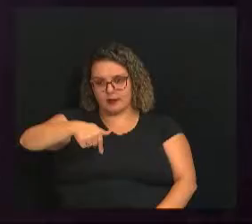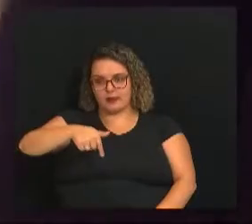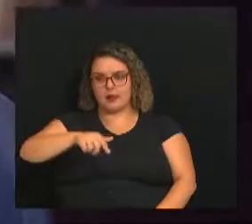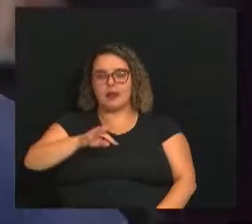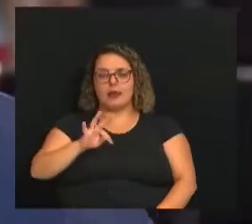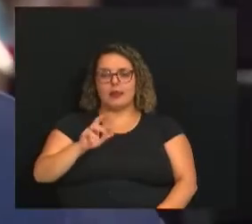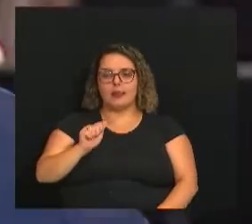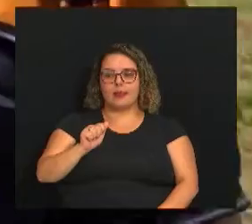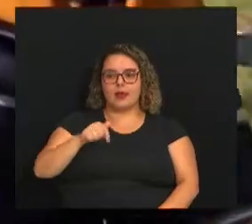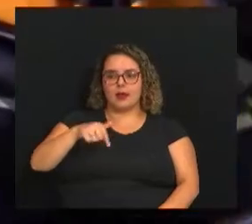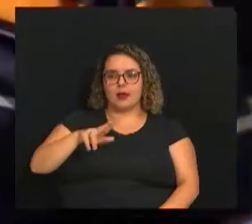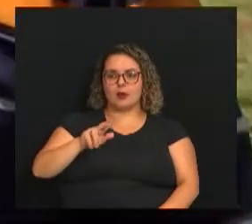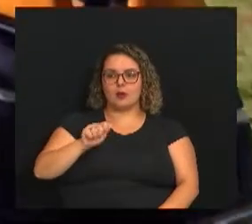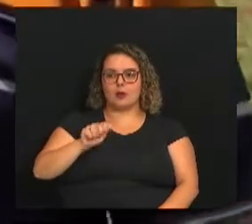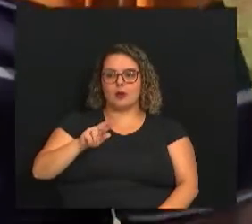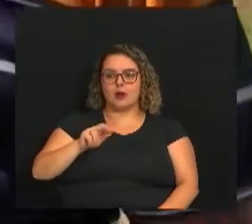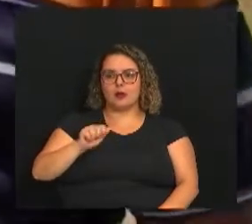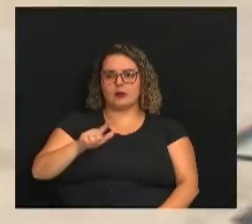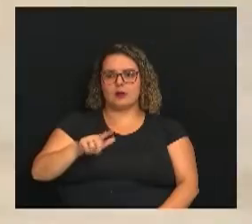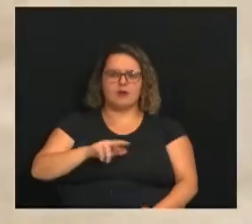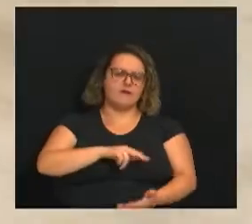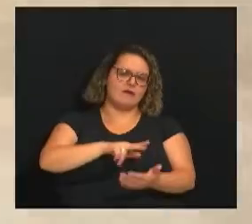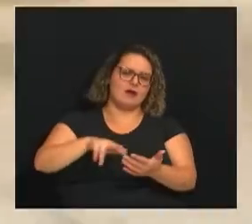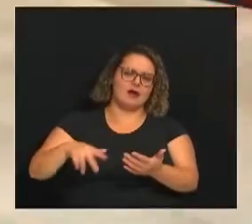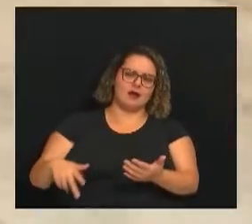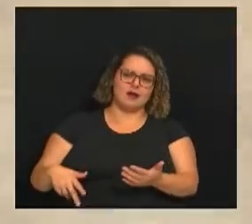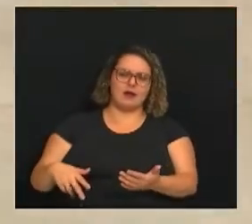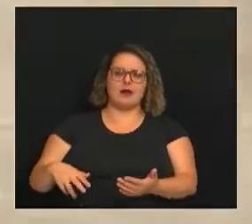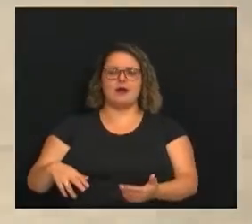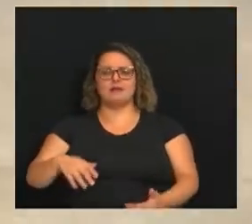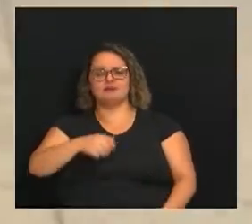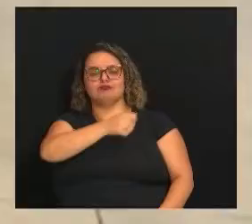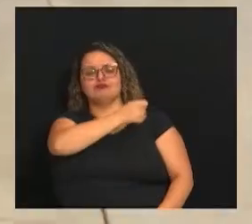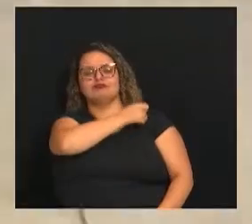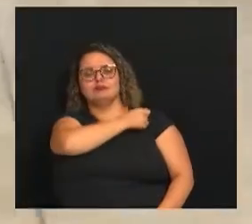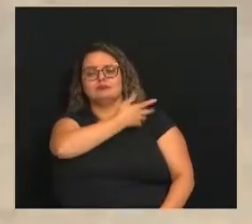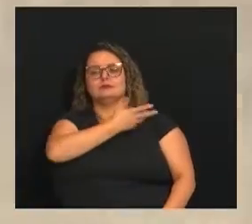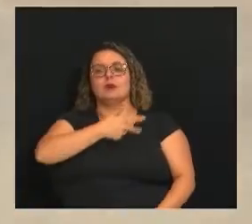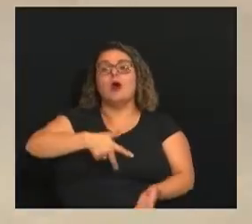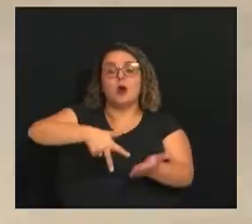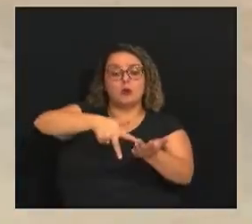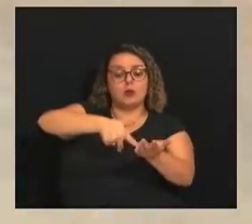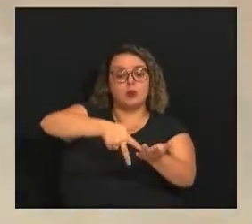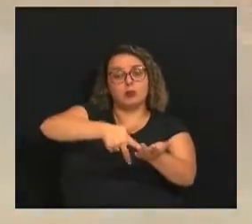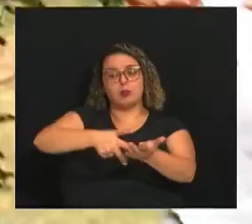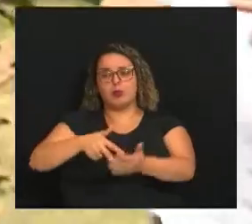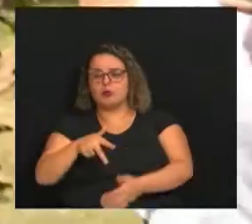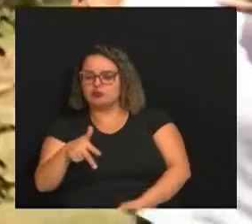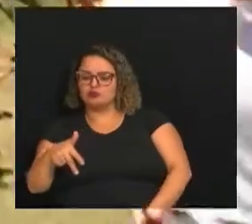com a presença de diversas autoridades, além da apresentação de skatistas fazendo suas